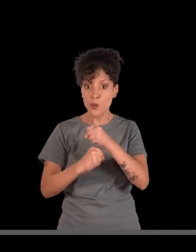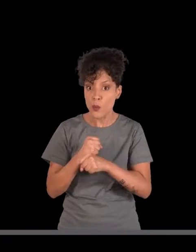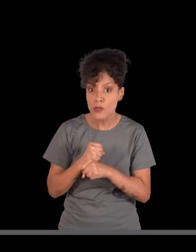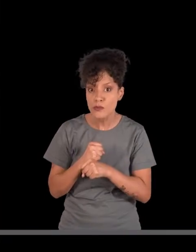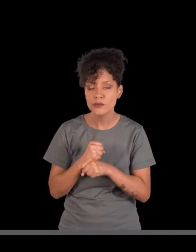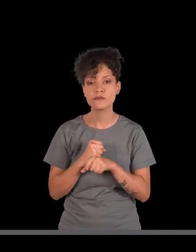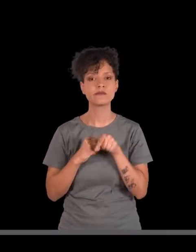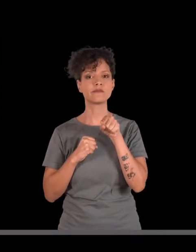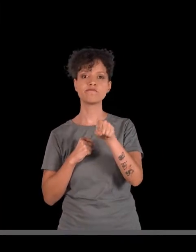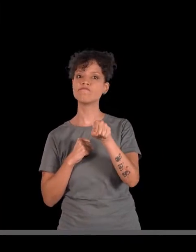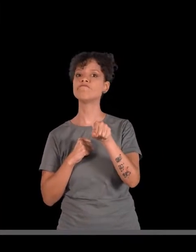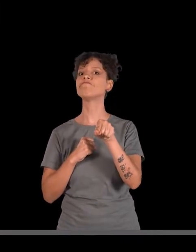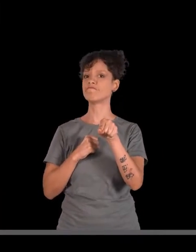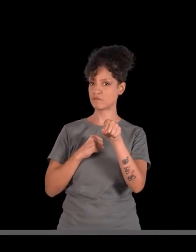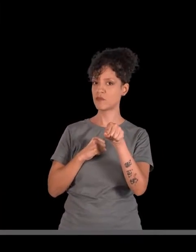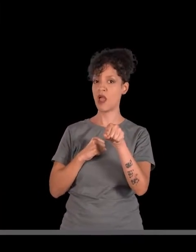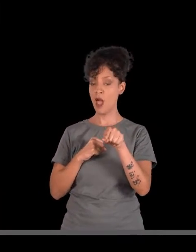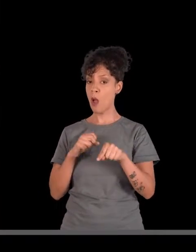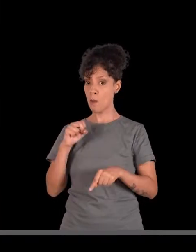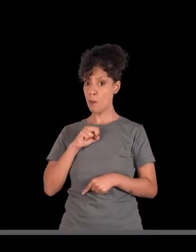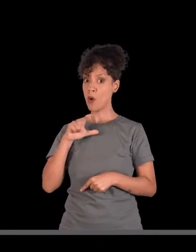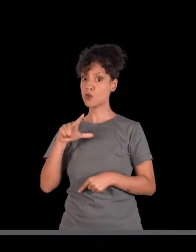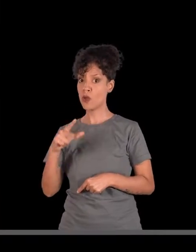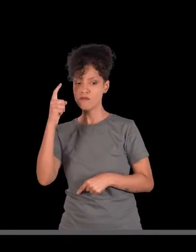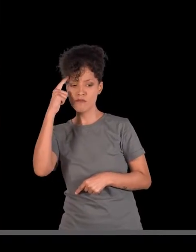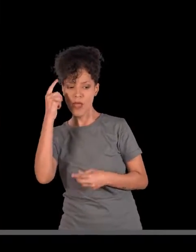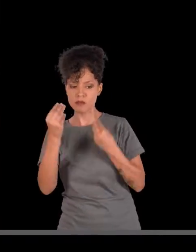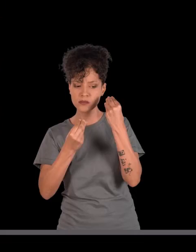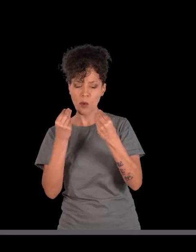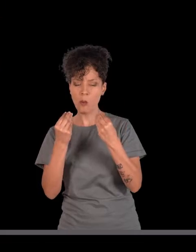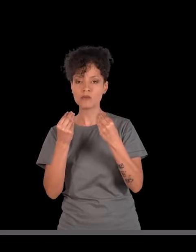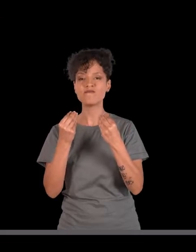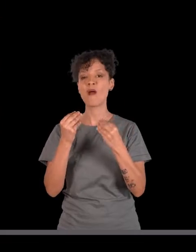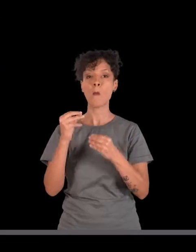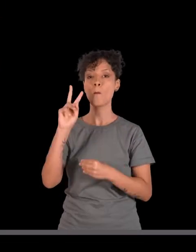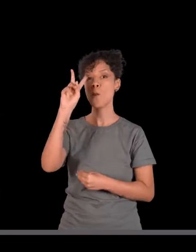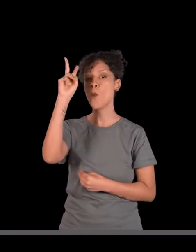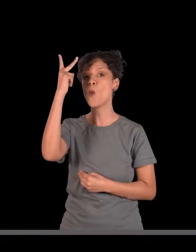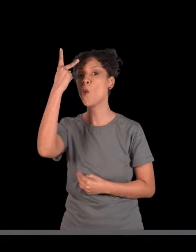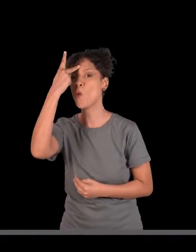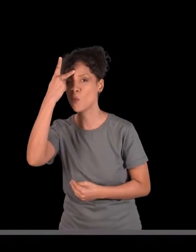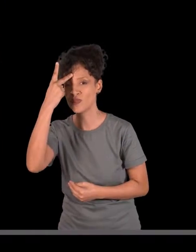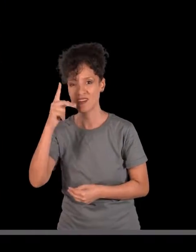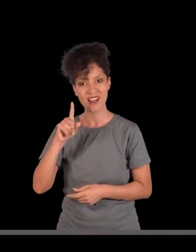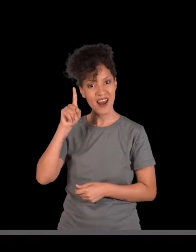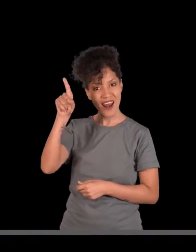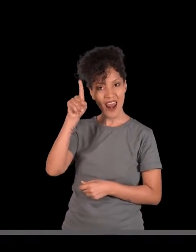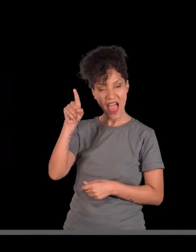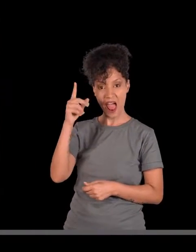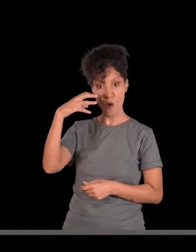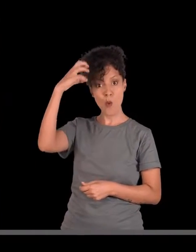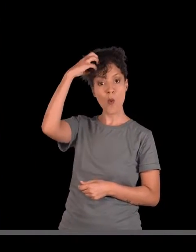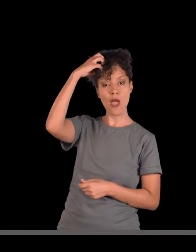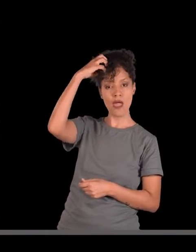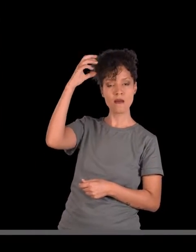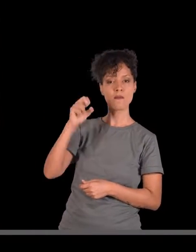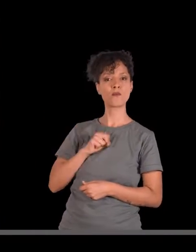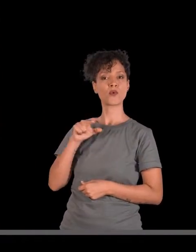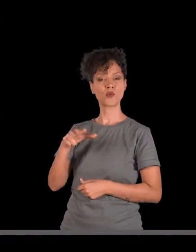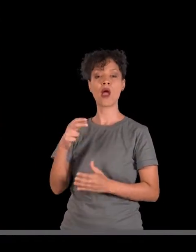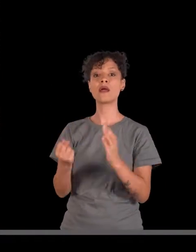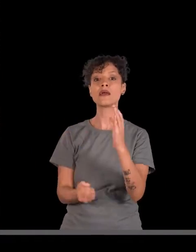a mentalidade dos portugueses vai mudar. Por quê? Porque o rei, então, português,